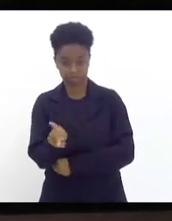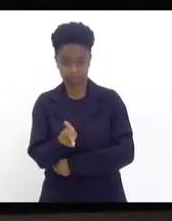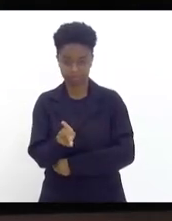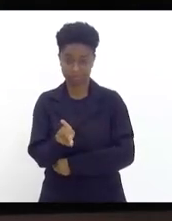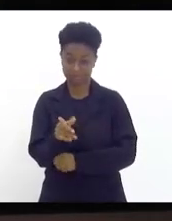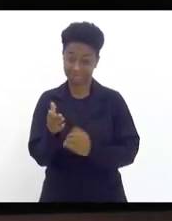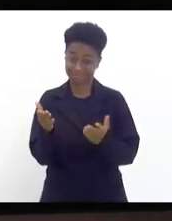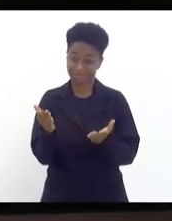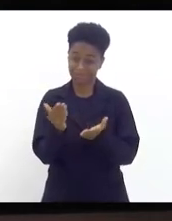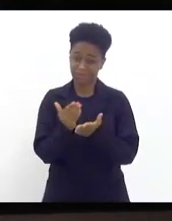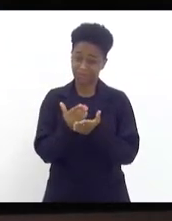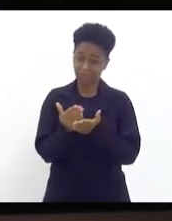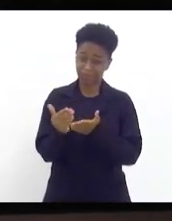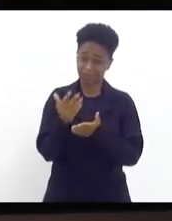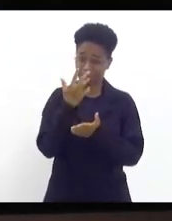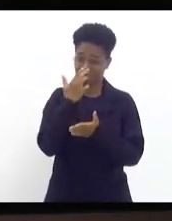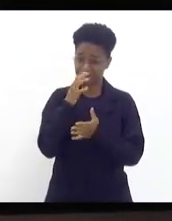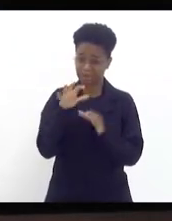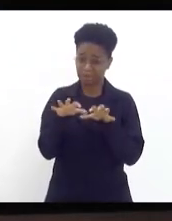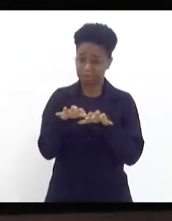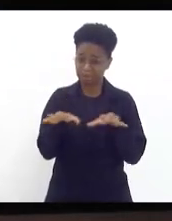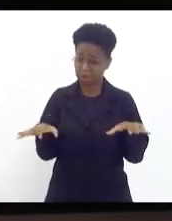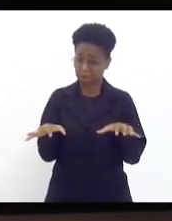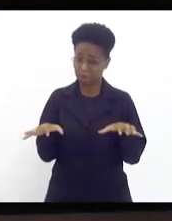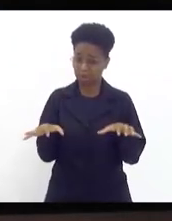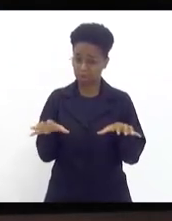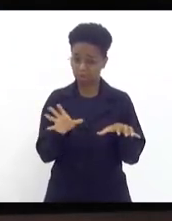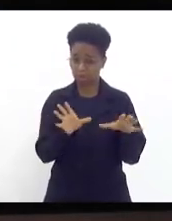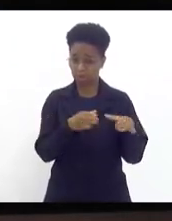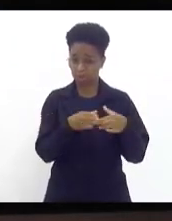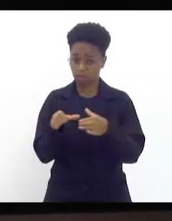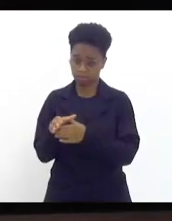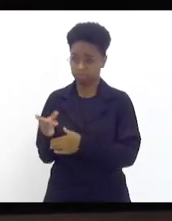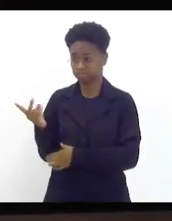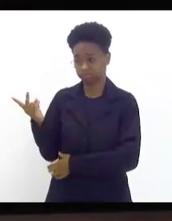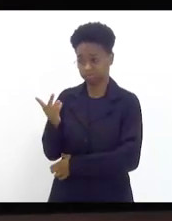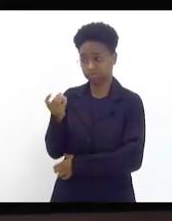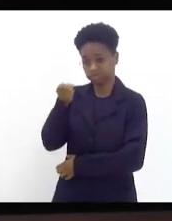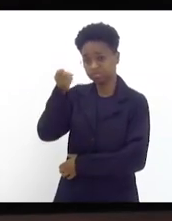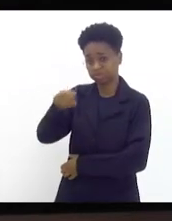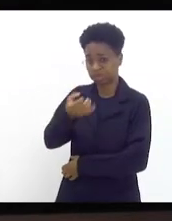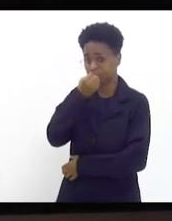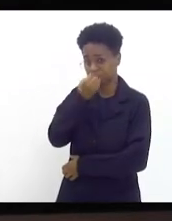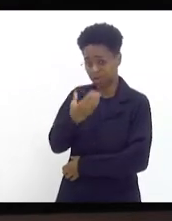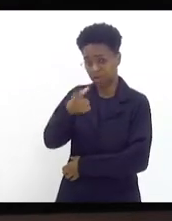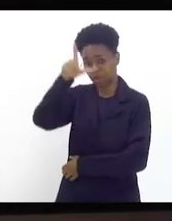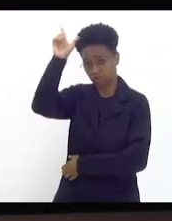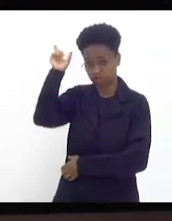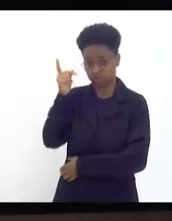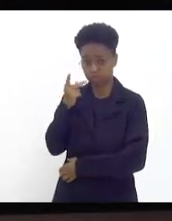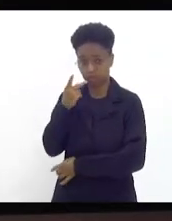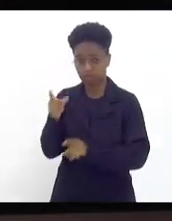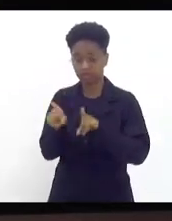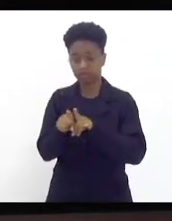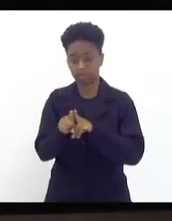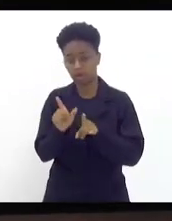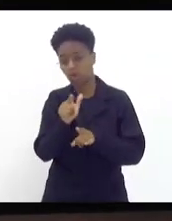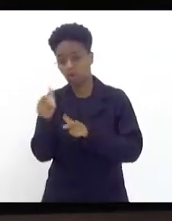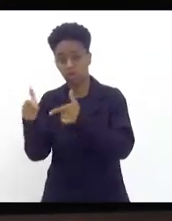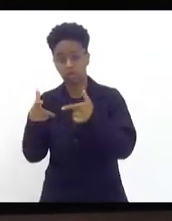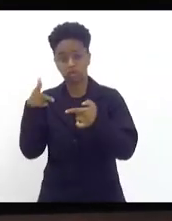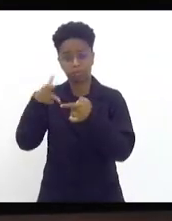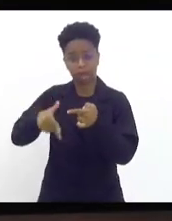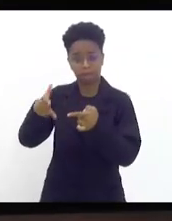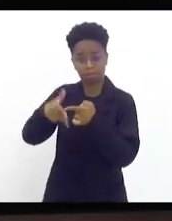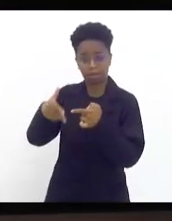né vem dividindo a categoria como muito bem explicado aqui o Deputado Luiz Paulo que me antecedeu e Usa a parte concedidos